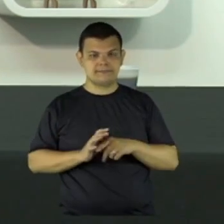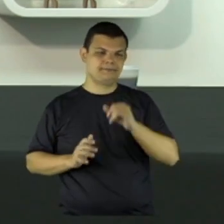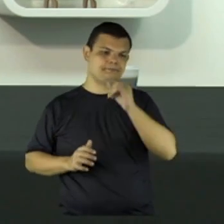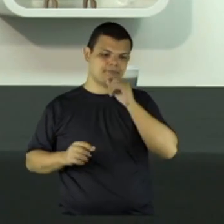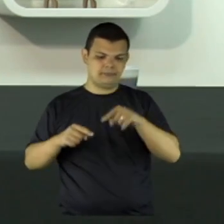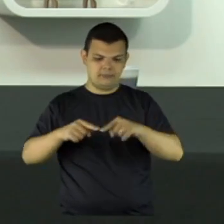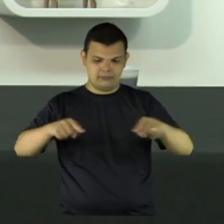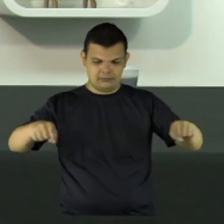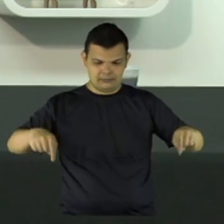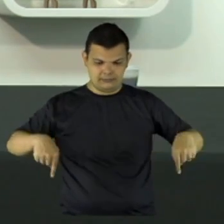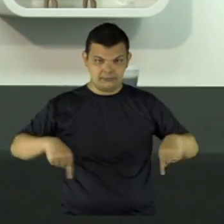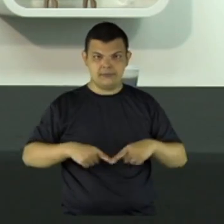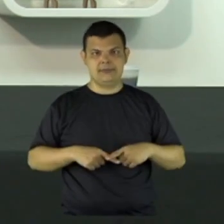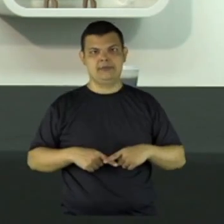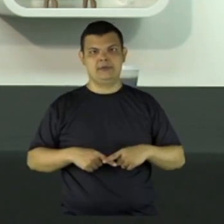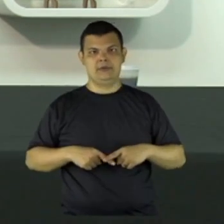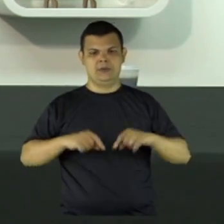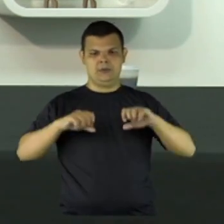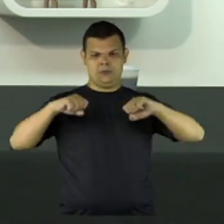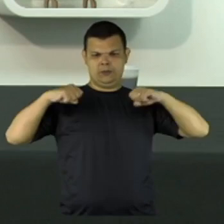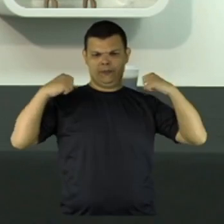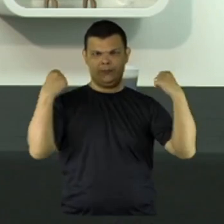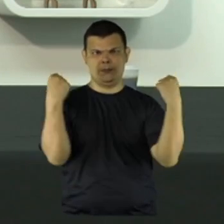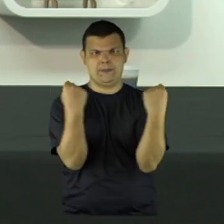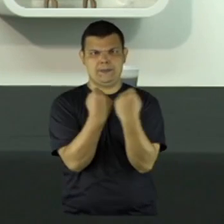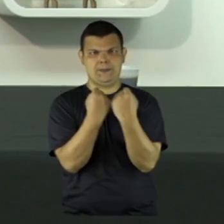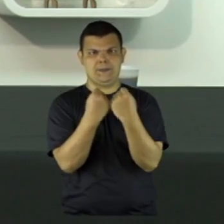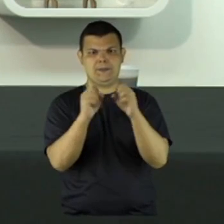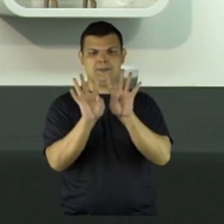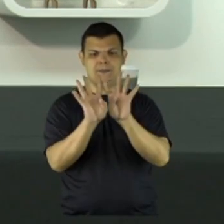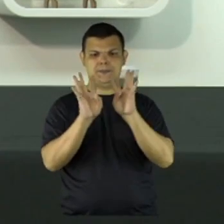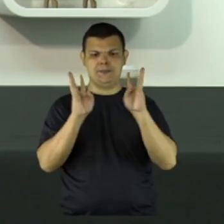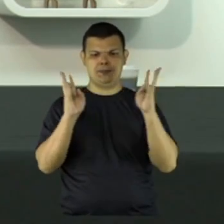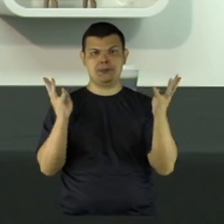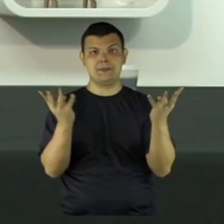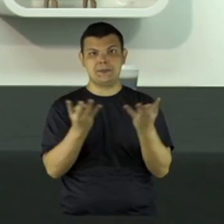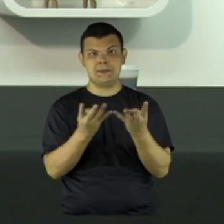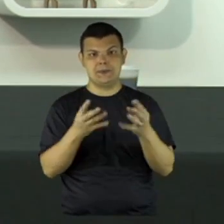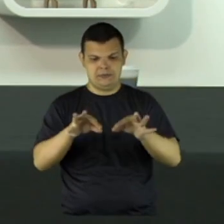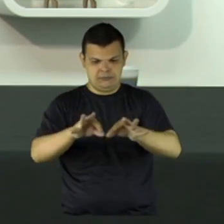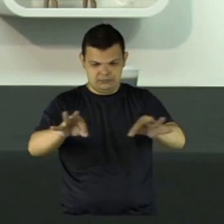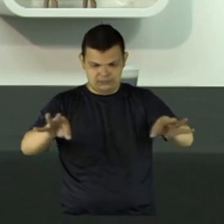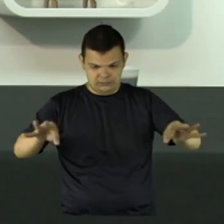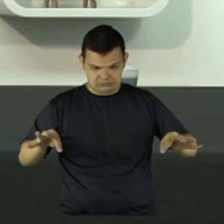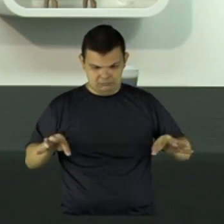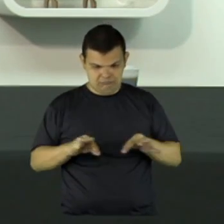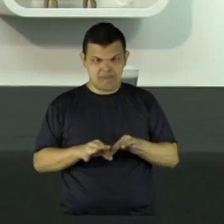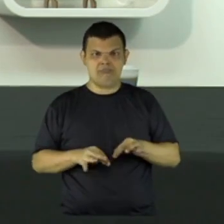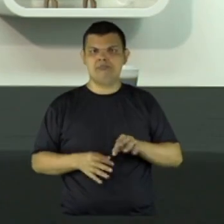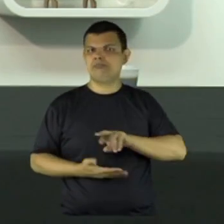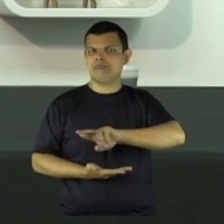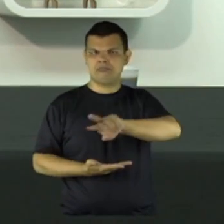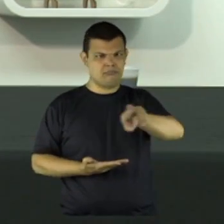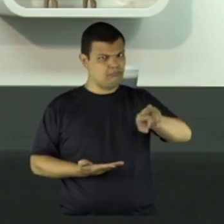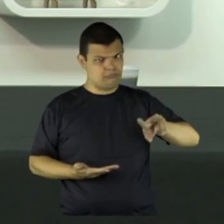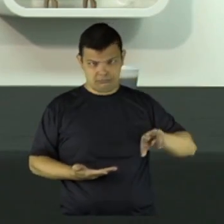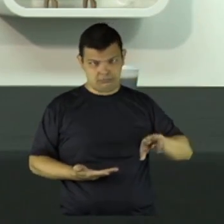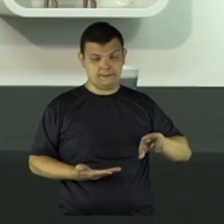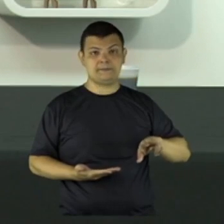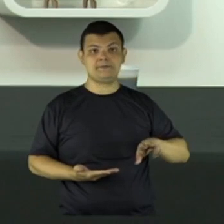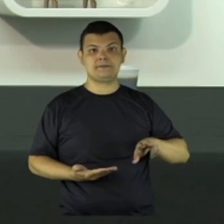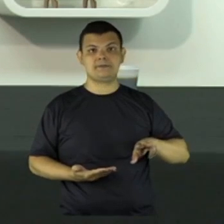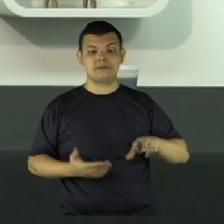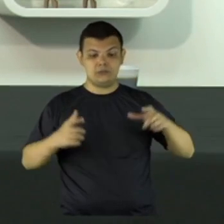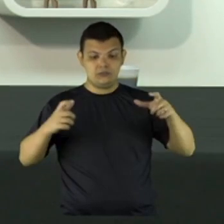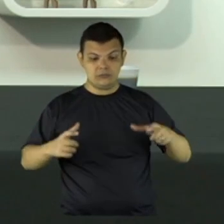tatame, numa arena, dentro de um círculo desenhado no chão, ou seja, desde a definição do